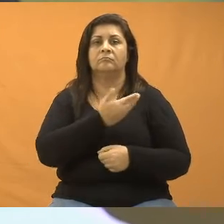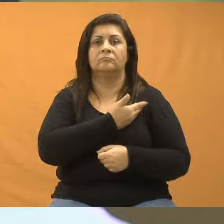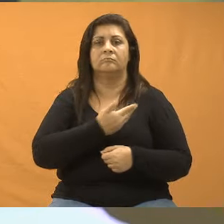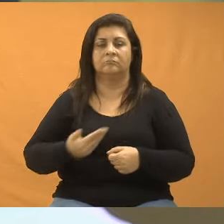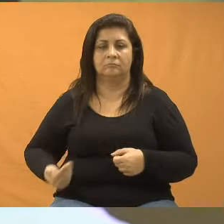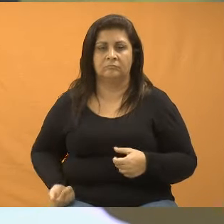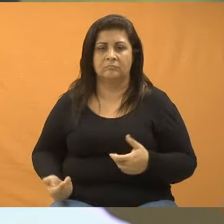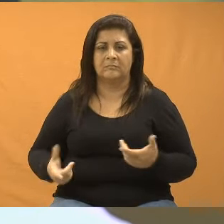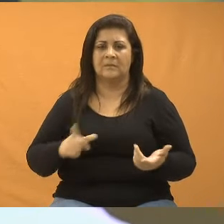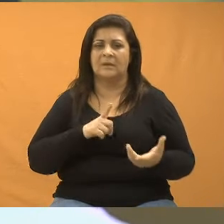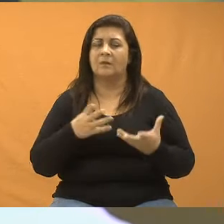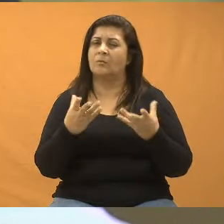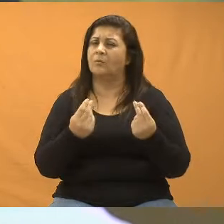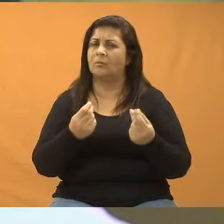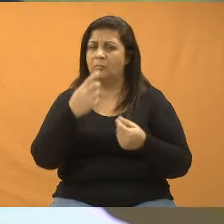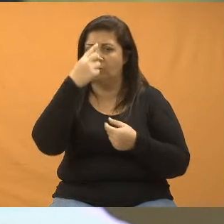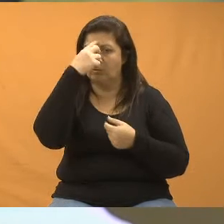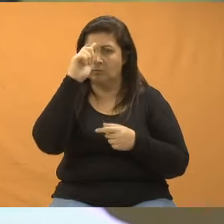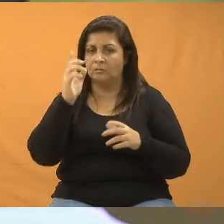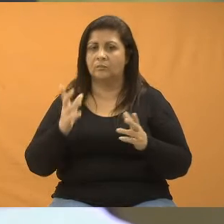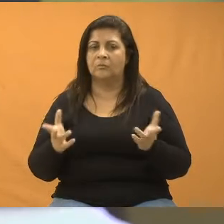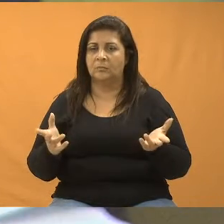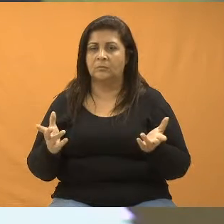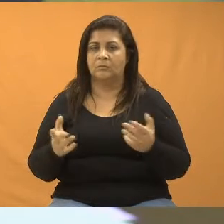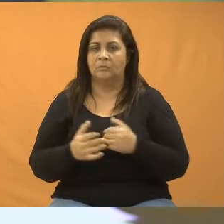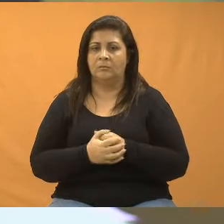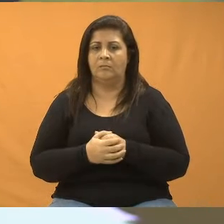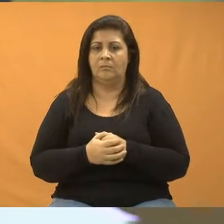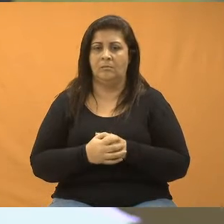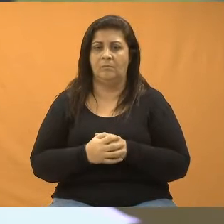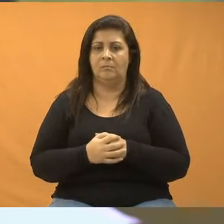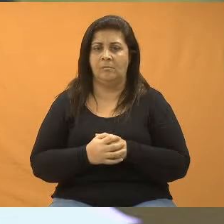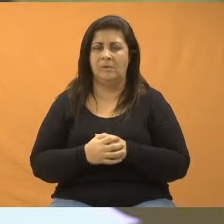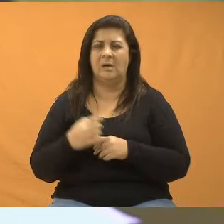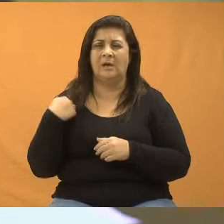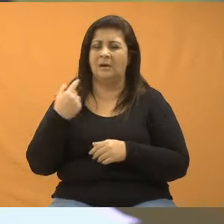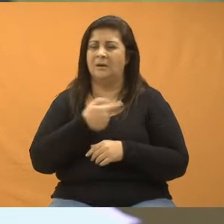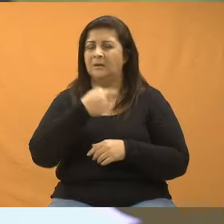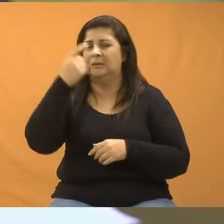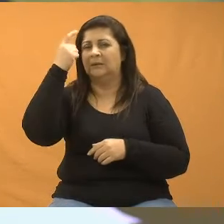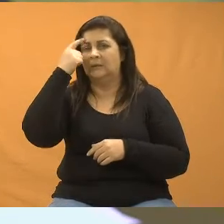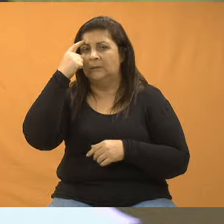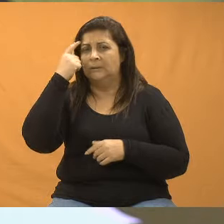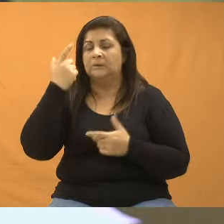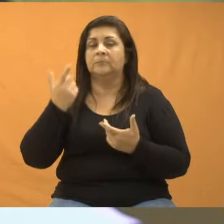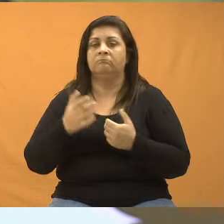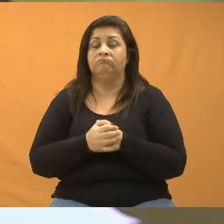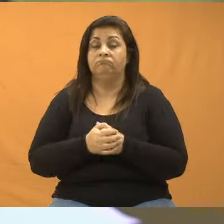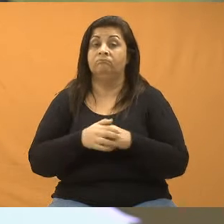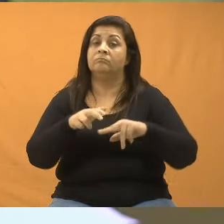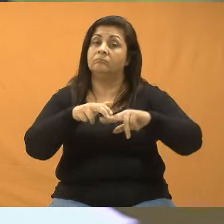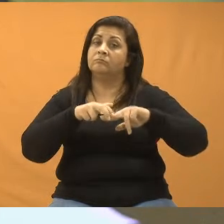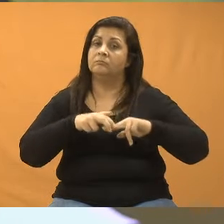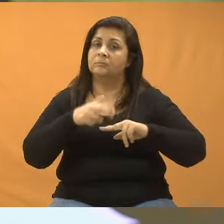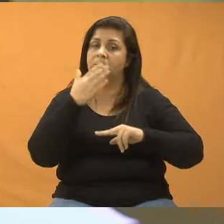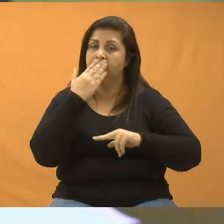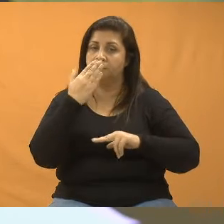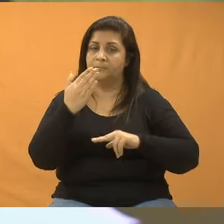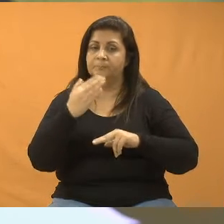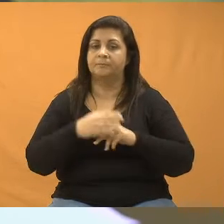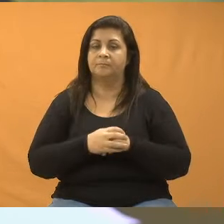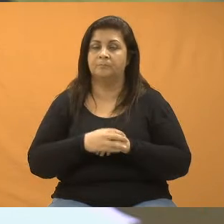várias interrogações que ainda pairam na nossa cabeça. Por isso pedir para